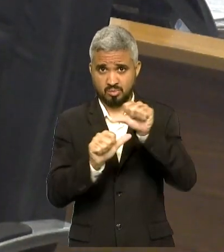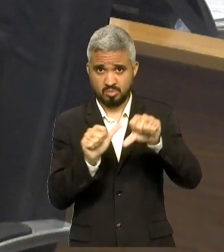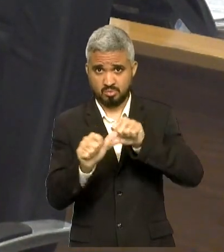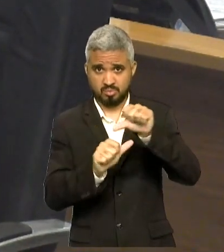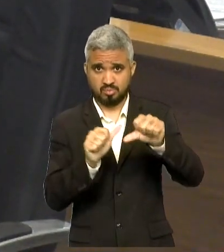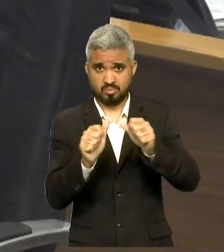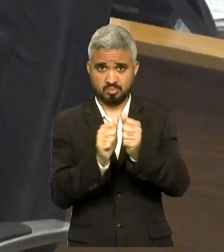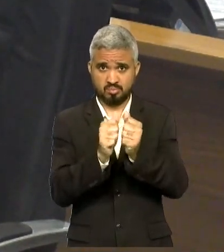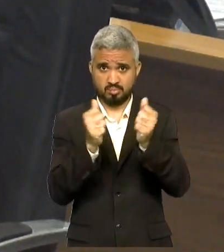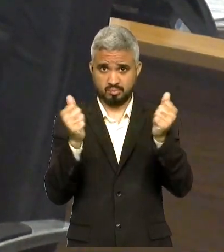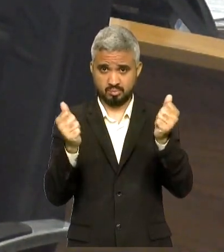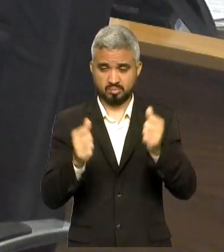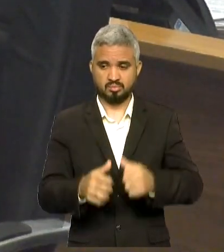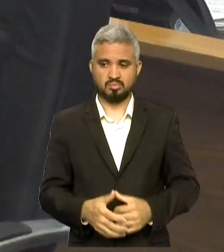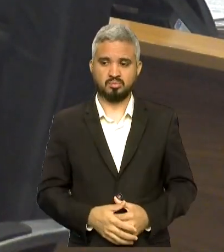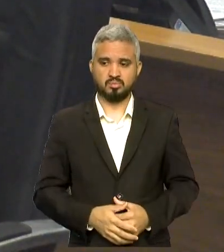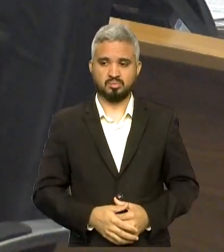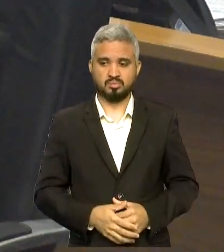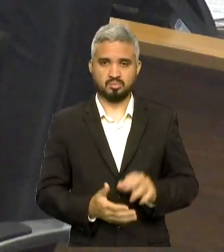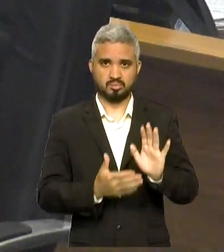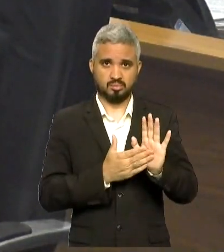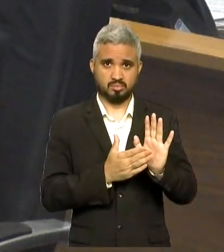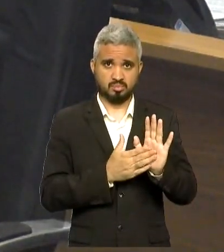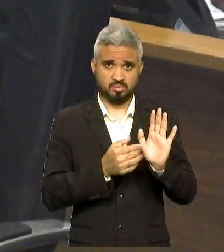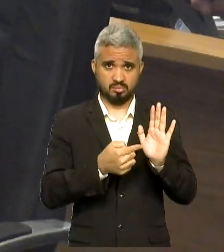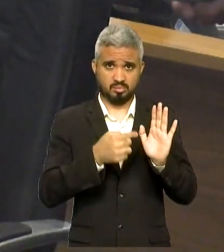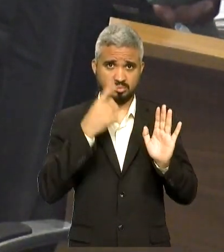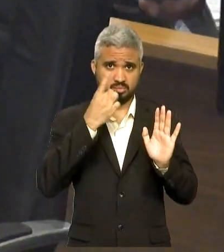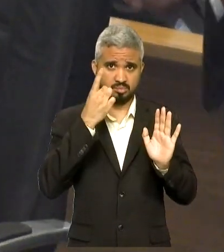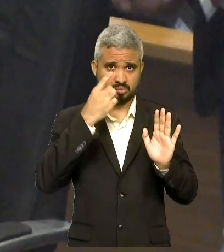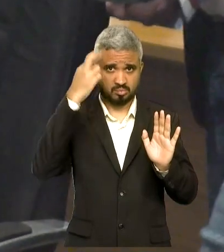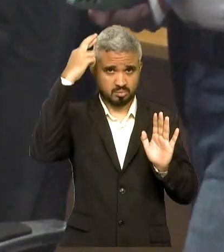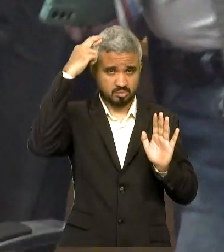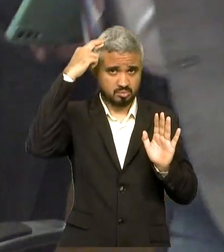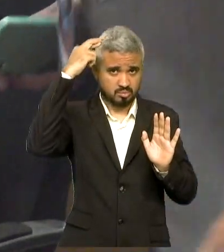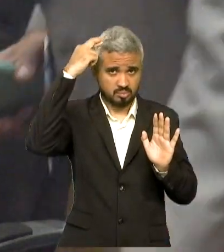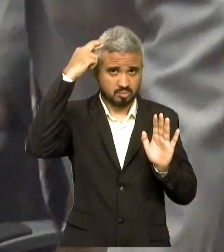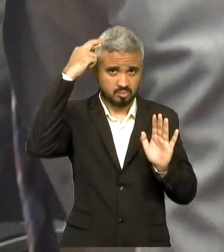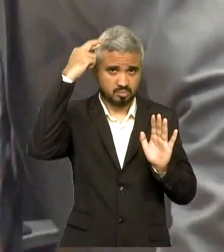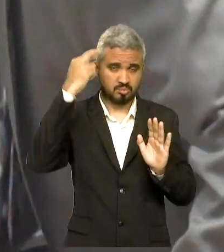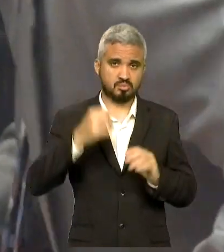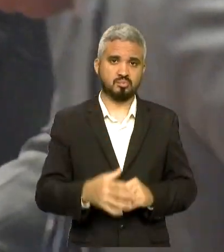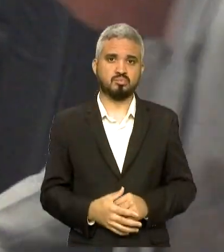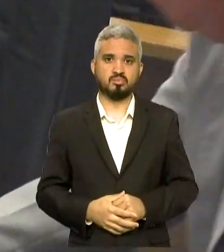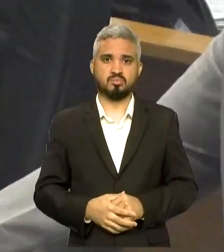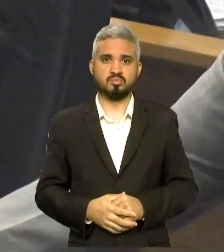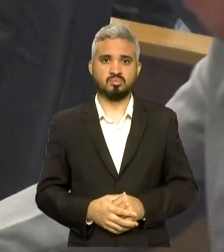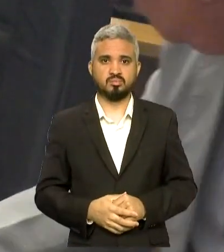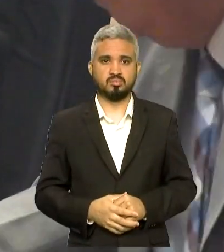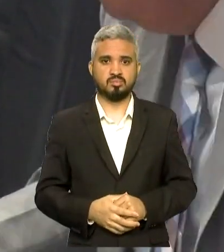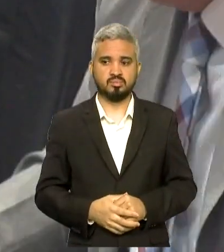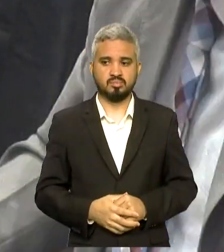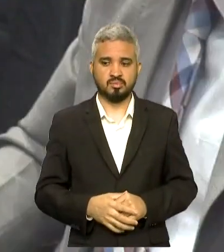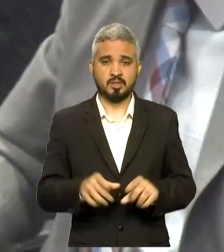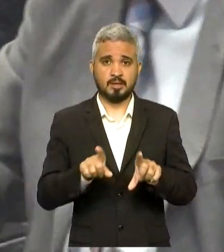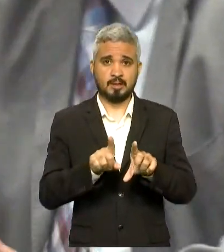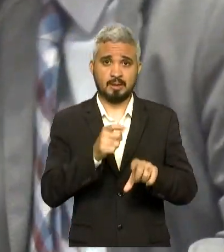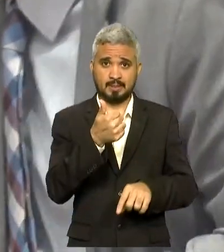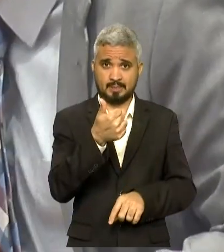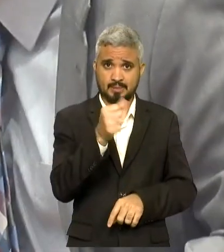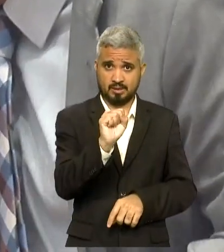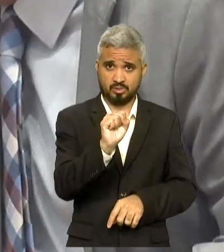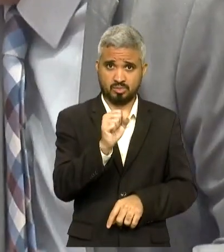Me parece que o requerimento do deputado Rildo, em seguindo a sequência, é 18/2024,